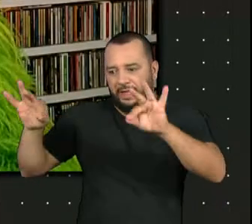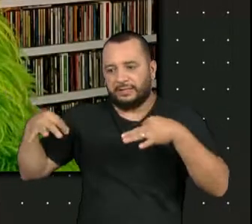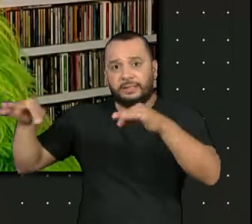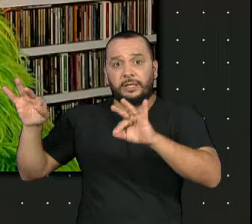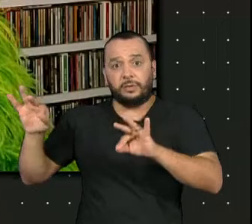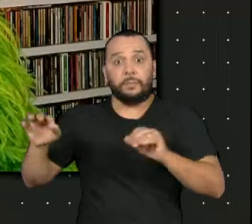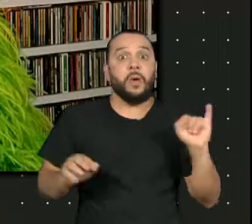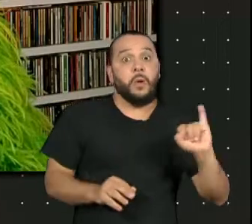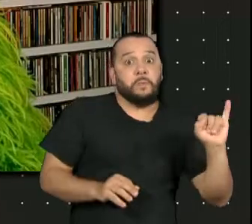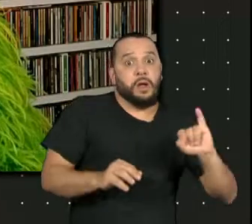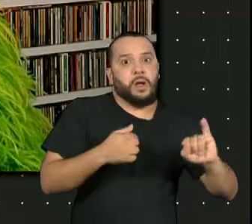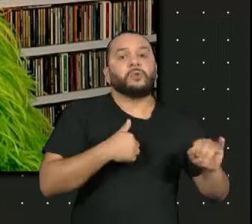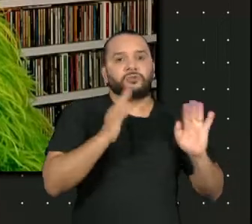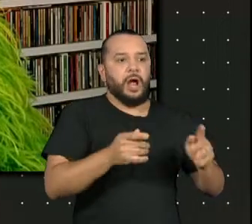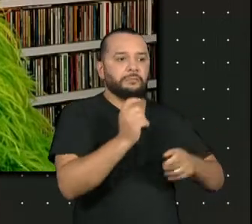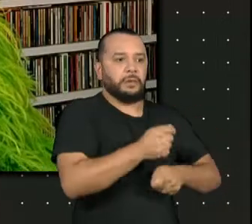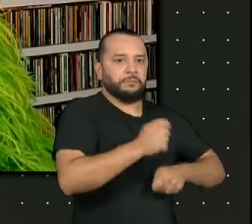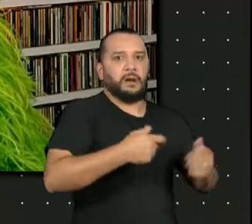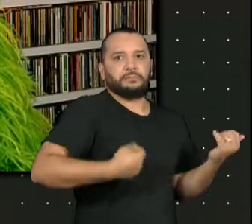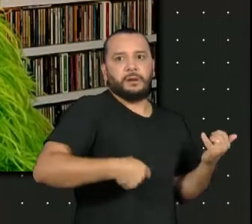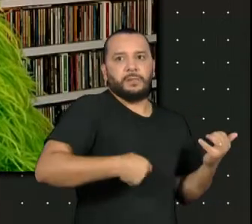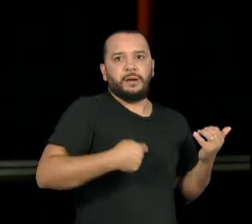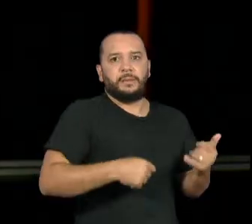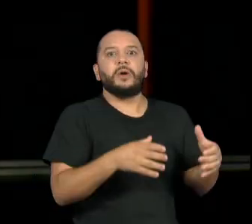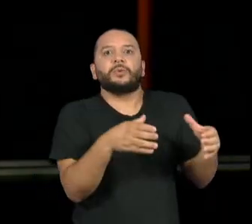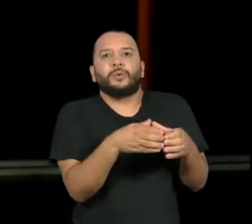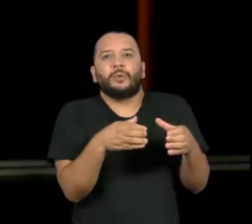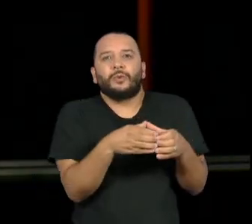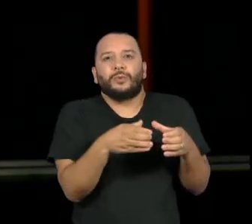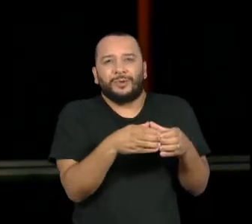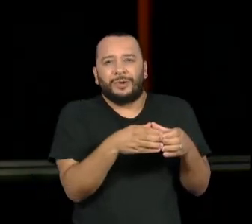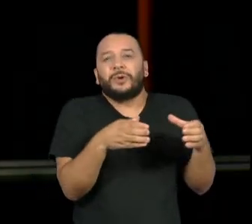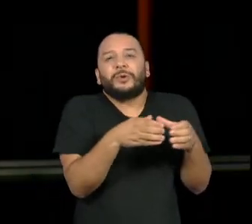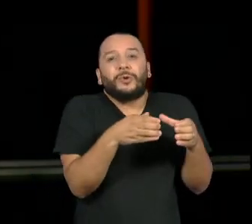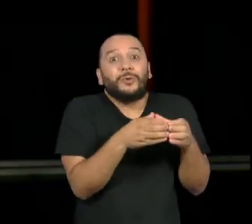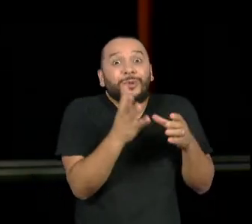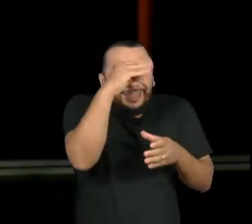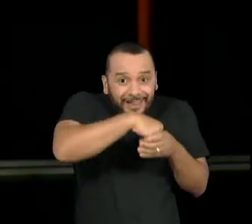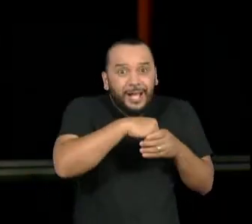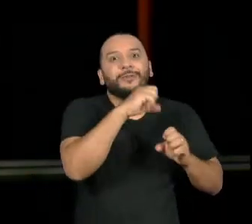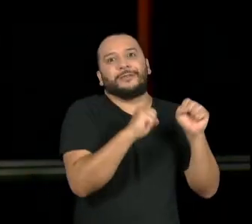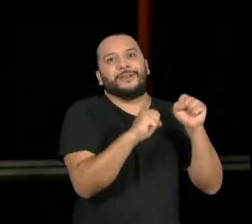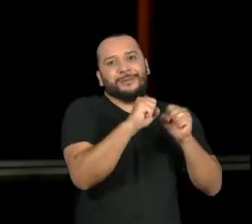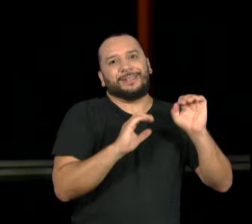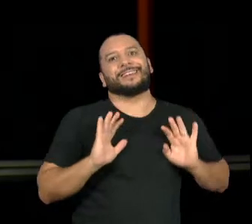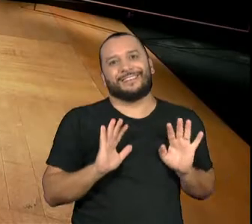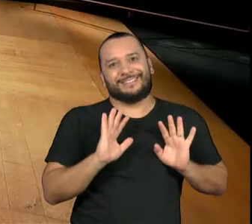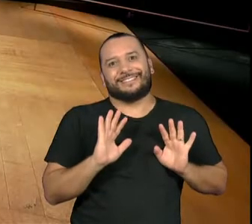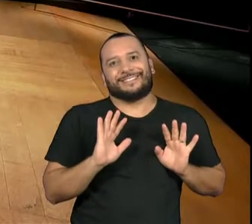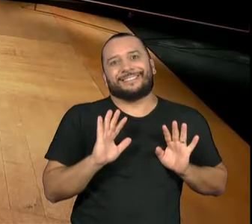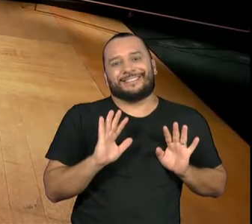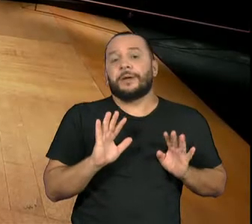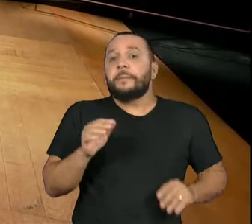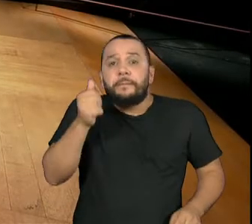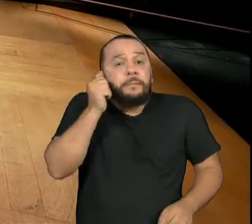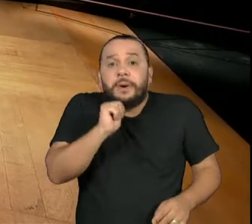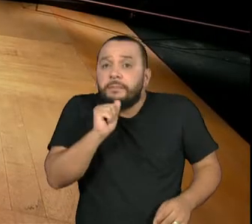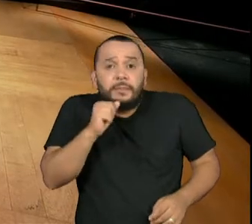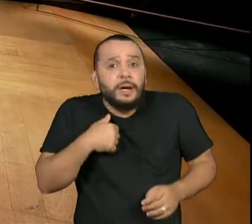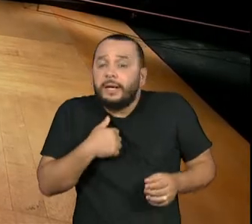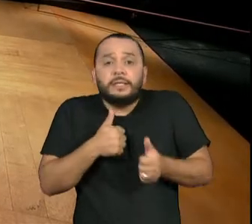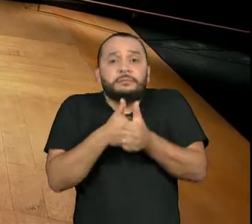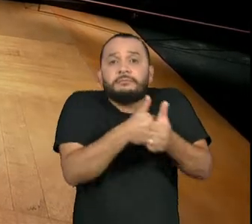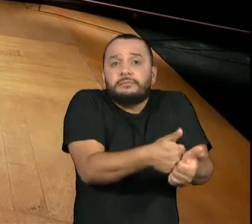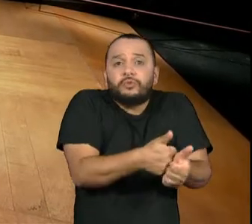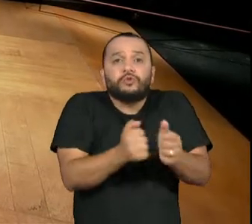banda. Na banda da fábrica, da industrial, entendeu? E a minha mãe ali junto,